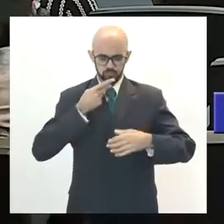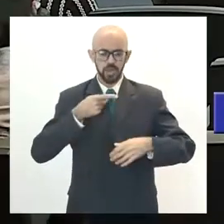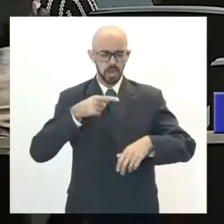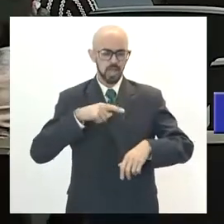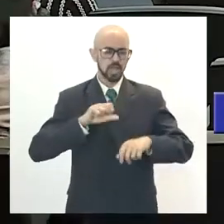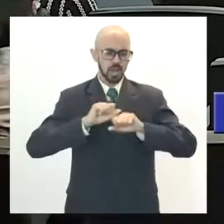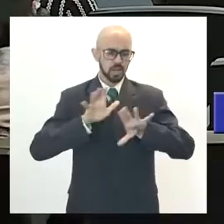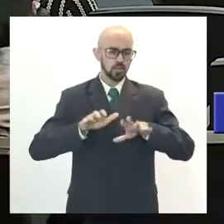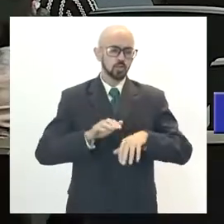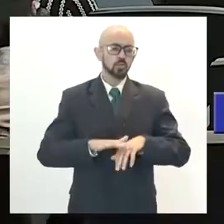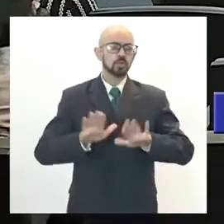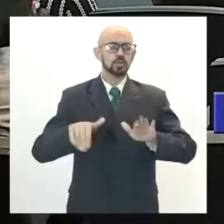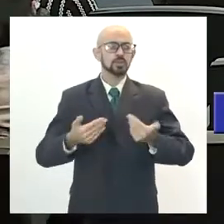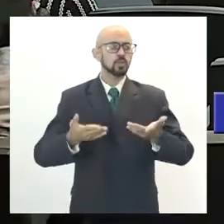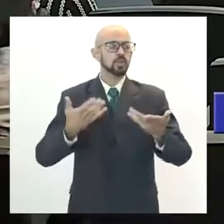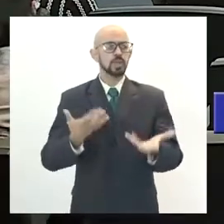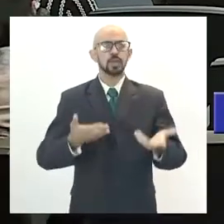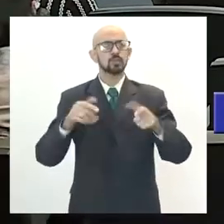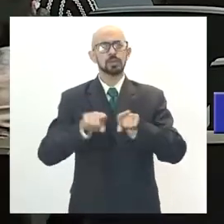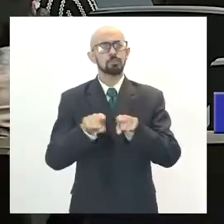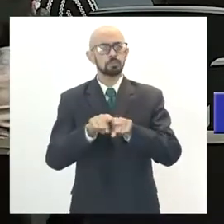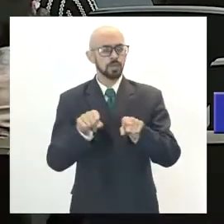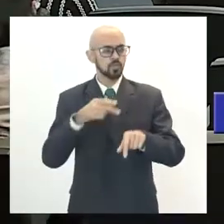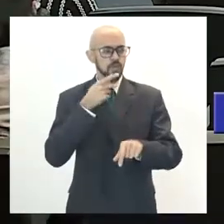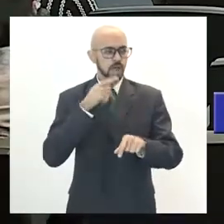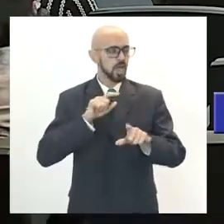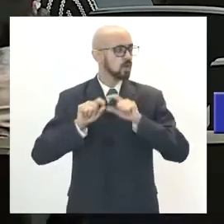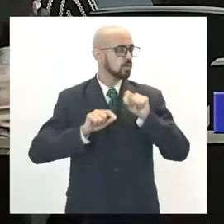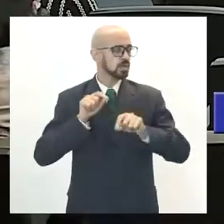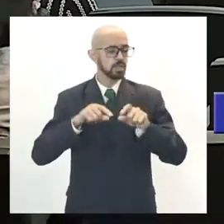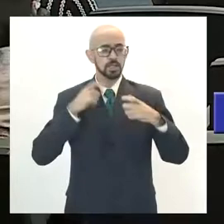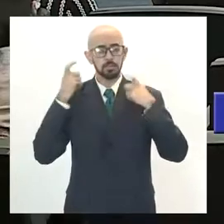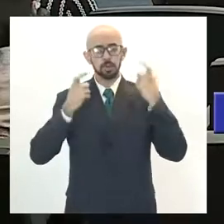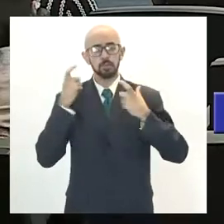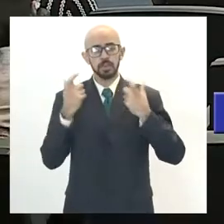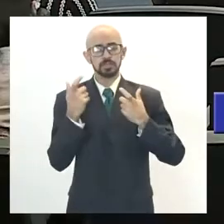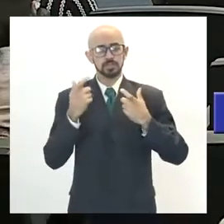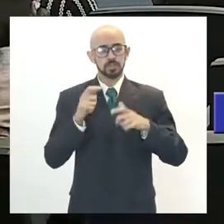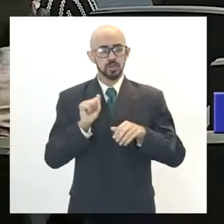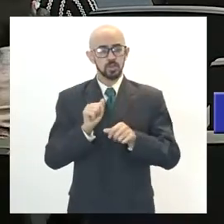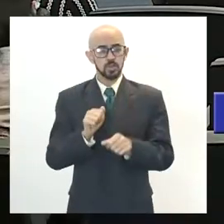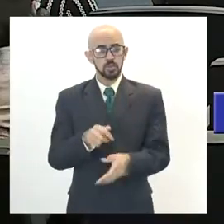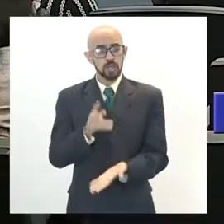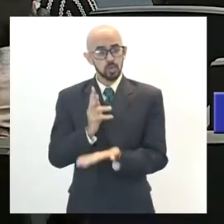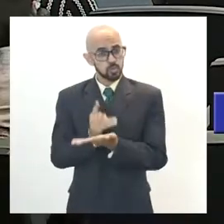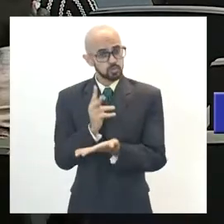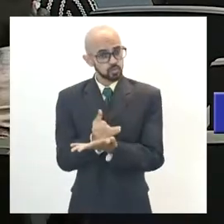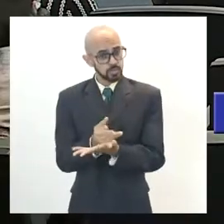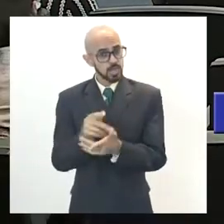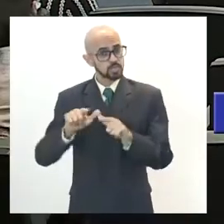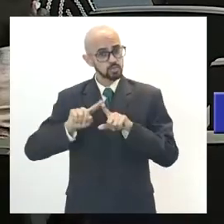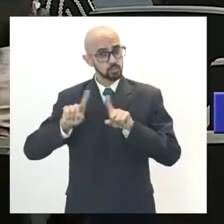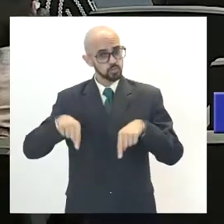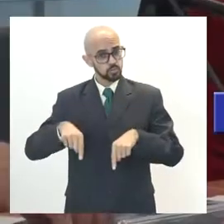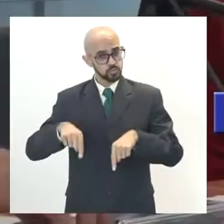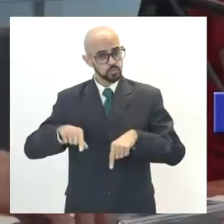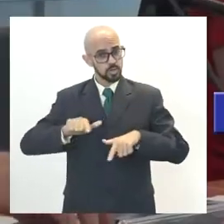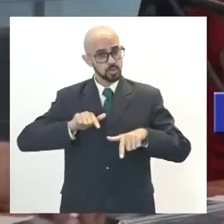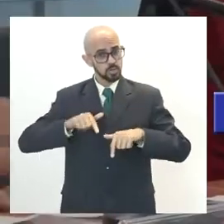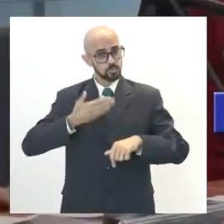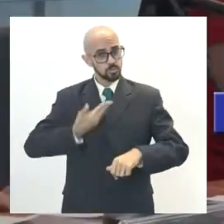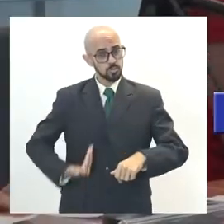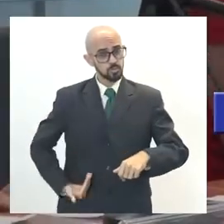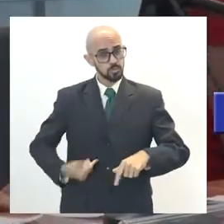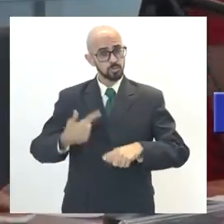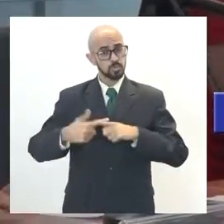queria ainda e a preocupação com a questão da estabilidade do Servidor Público porque ela é que